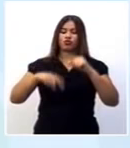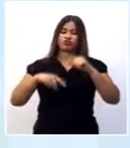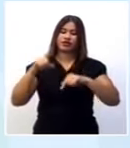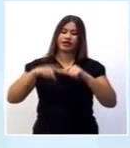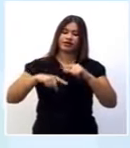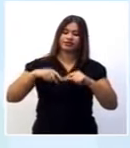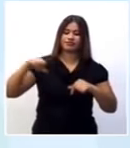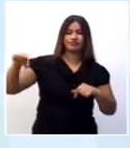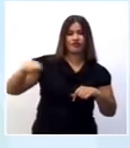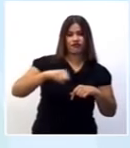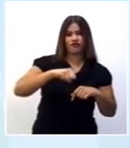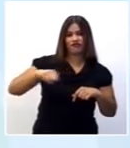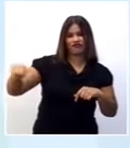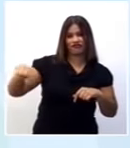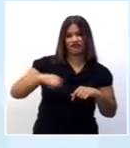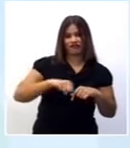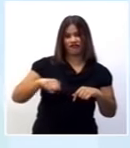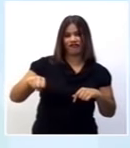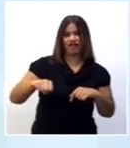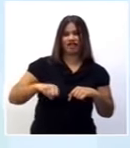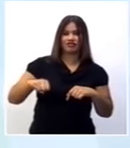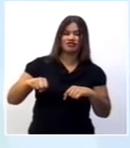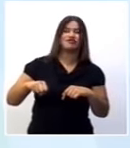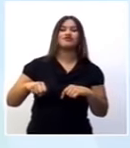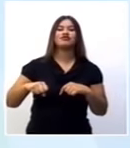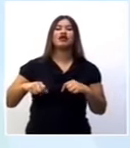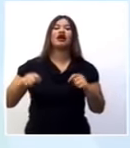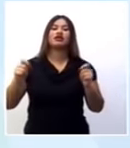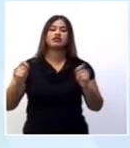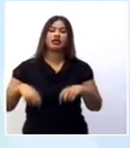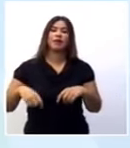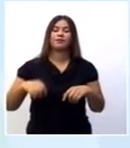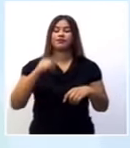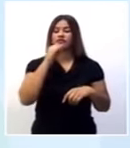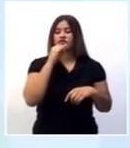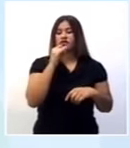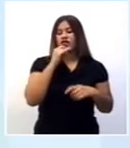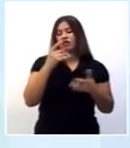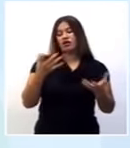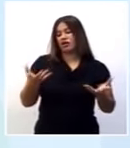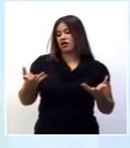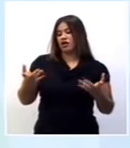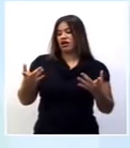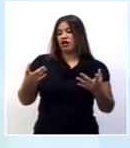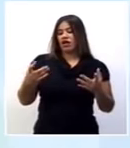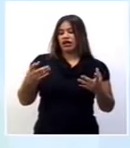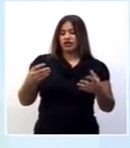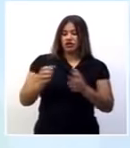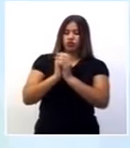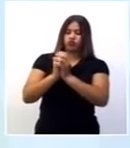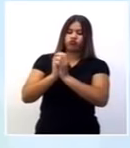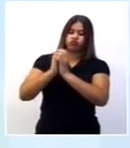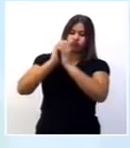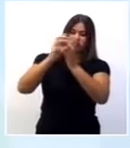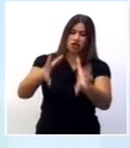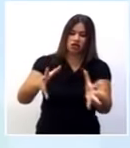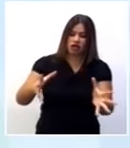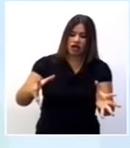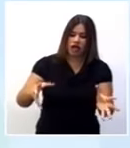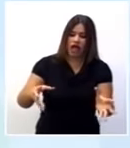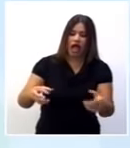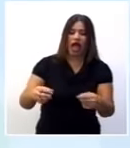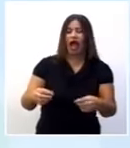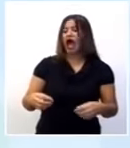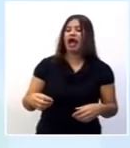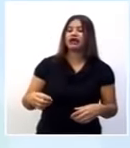passar, aqui a brasa. Se cair na fonte histórica material, o